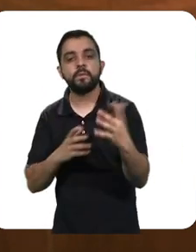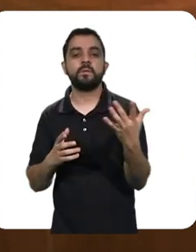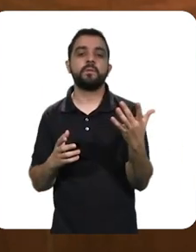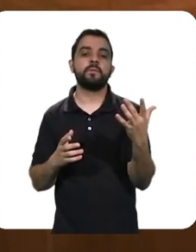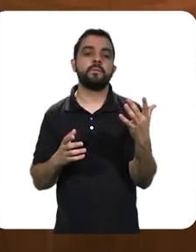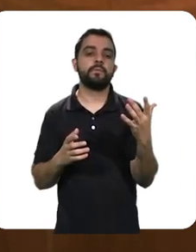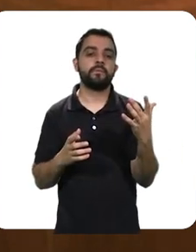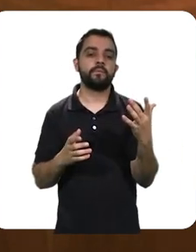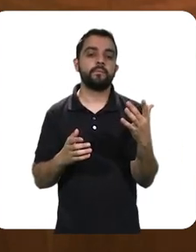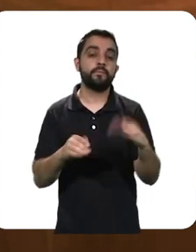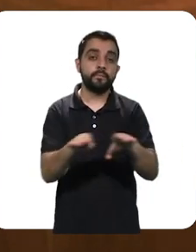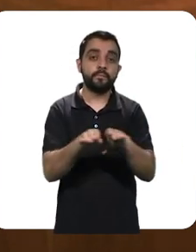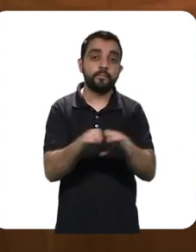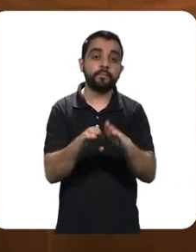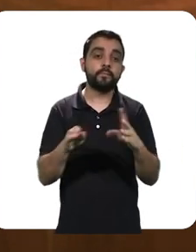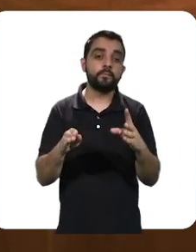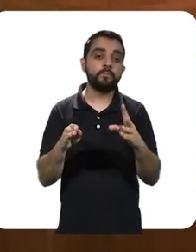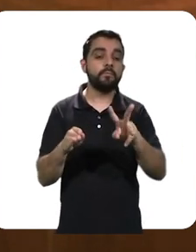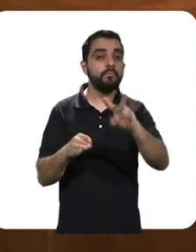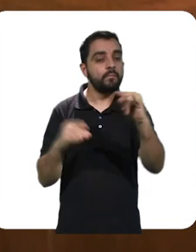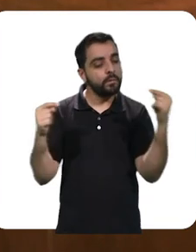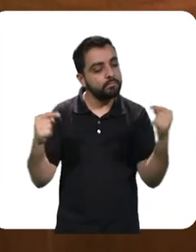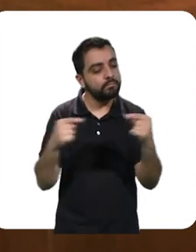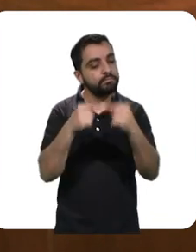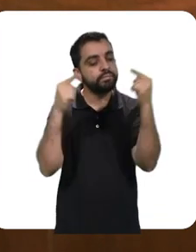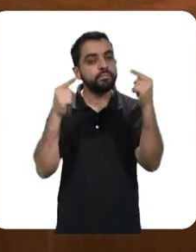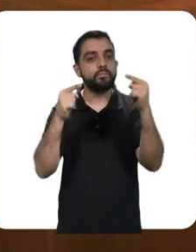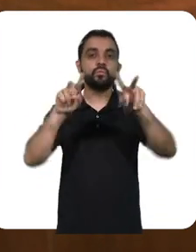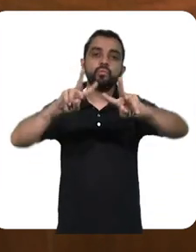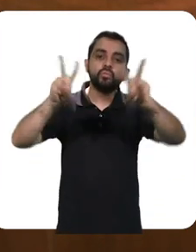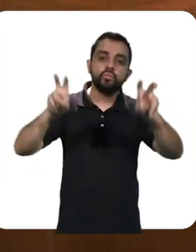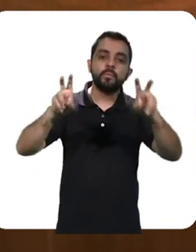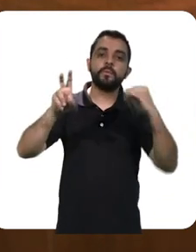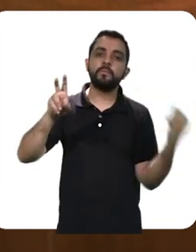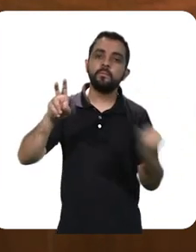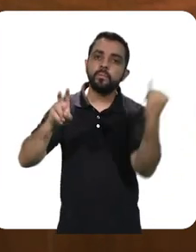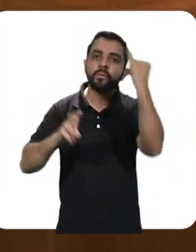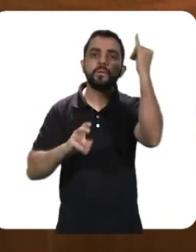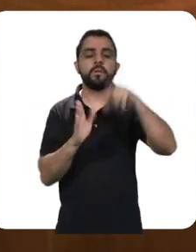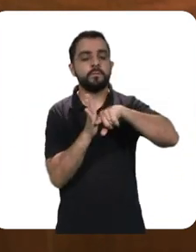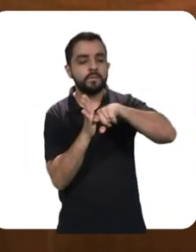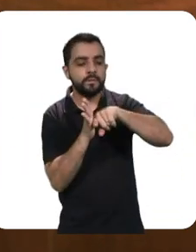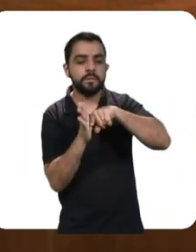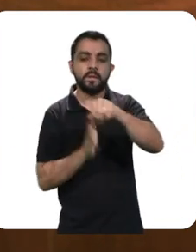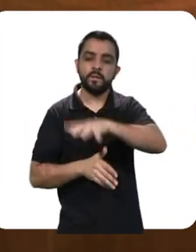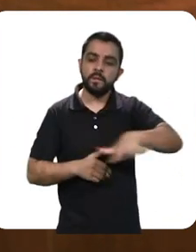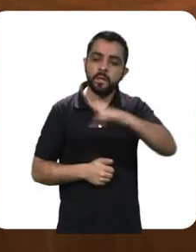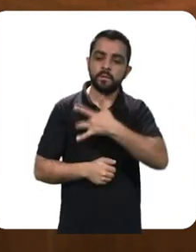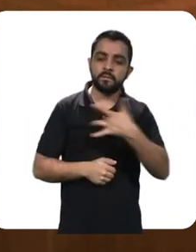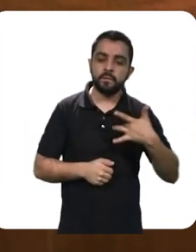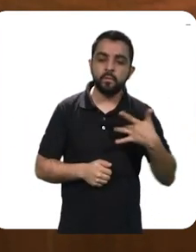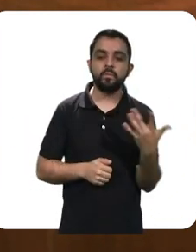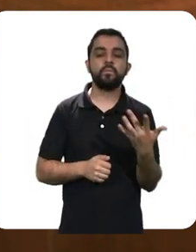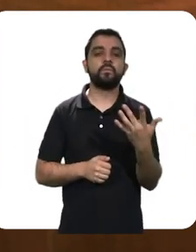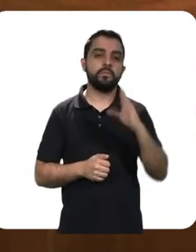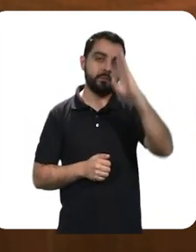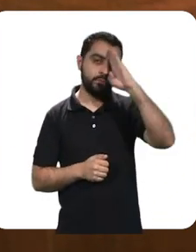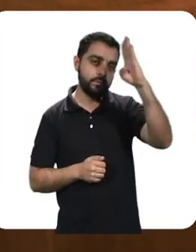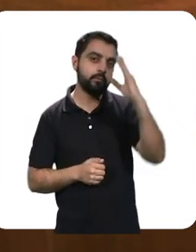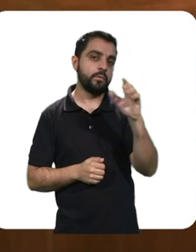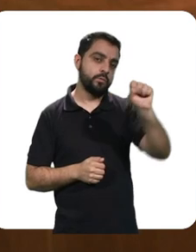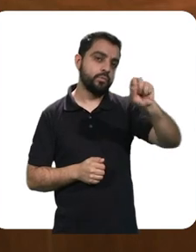essa fala vai muito ao encontro da sua última fala sobre a importância também do investimento em saúde, né, num sistema único.